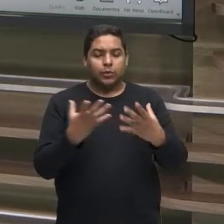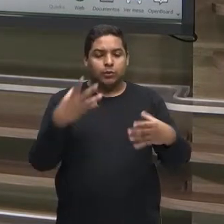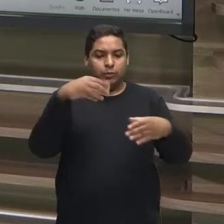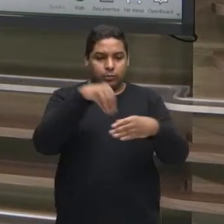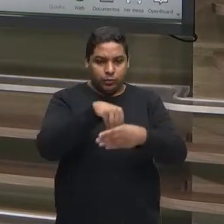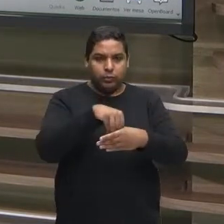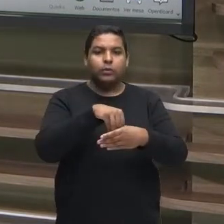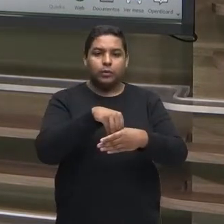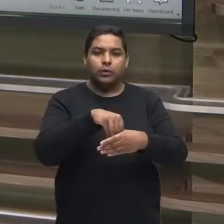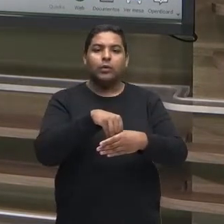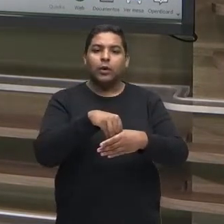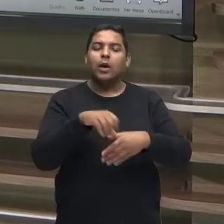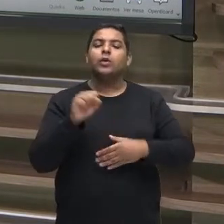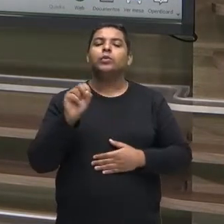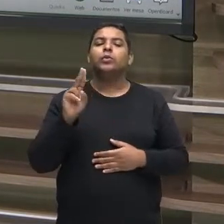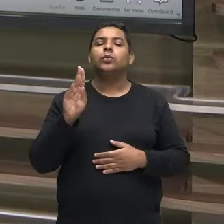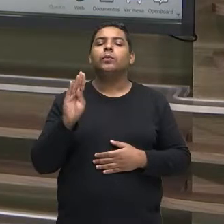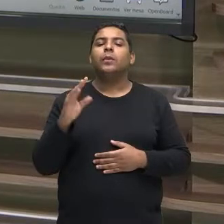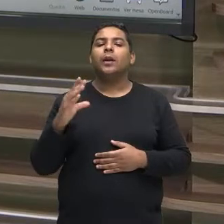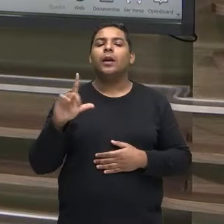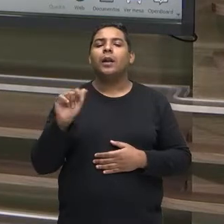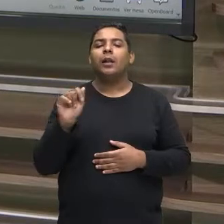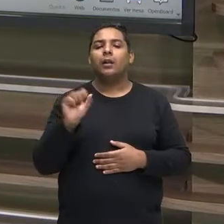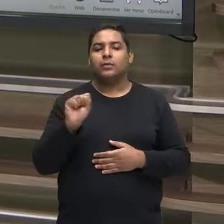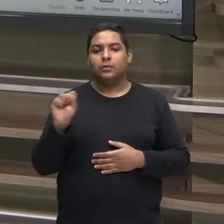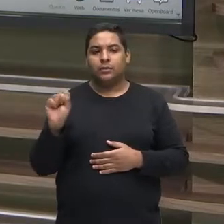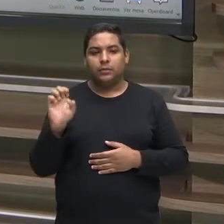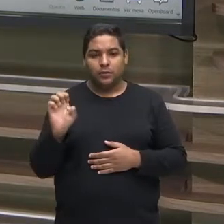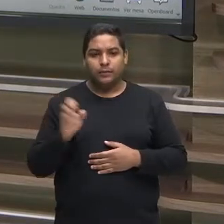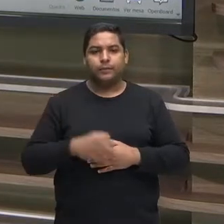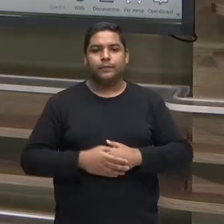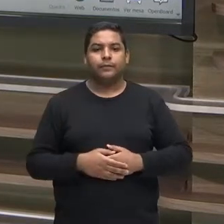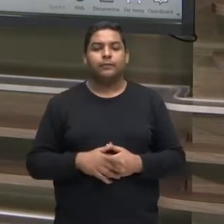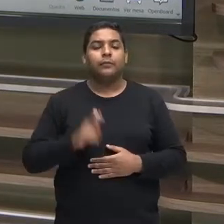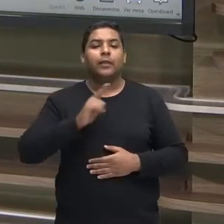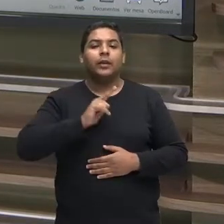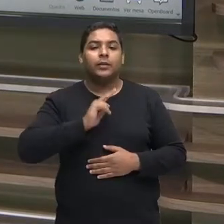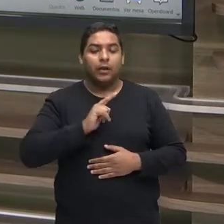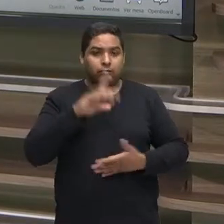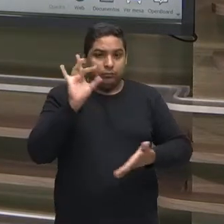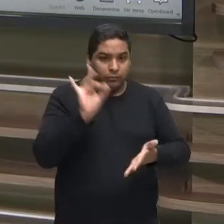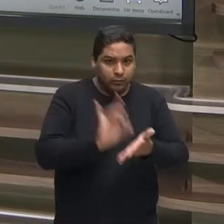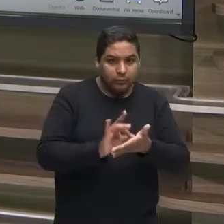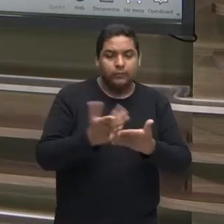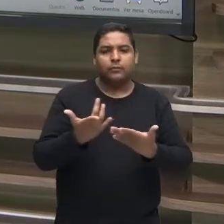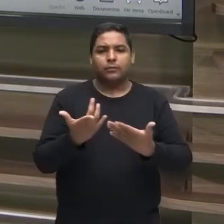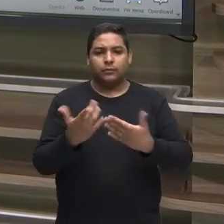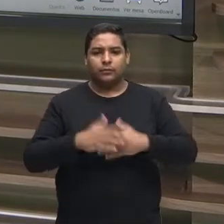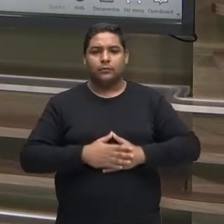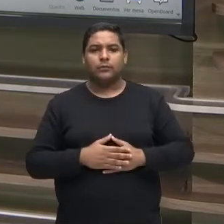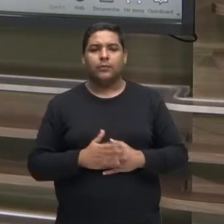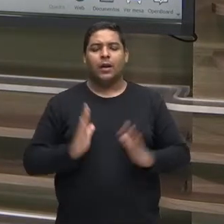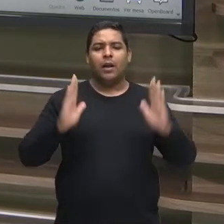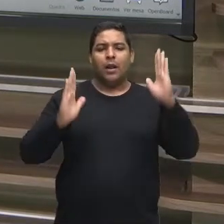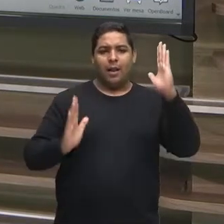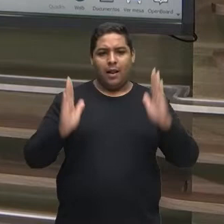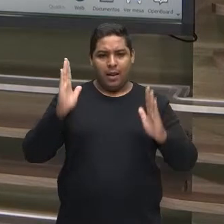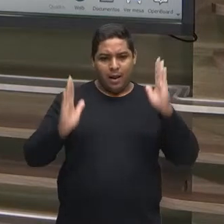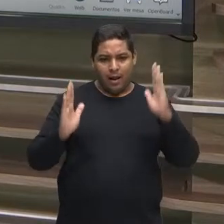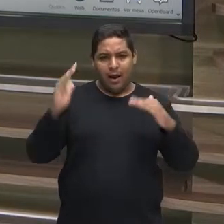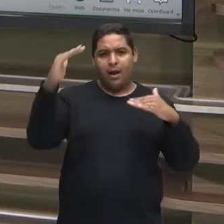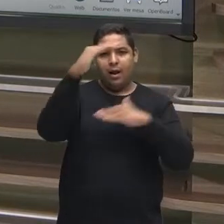uma subclasse que é chamada de quadriláteros. Então, nós temos exatamente, nós temos lados, nós temos os